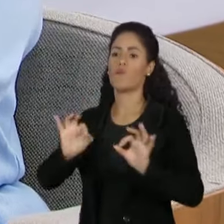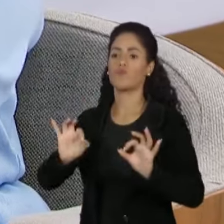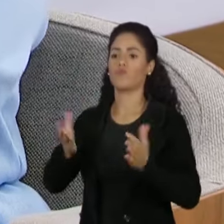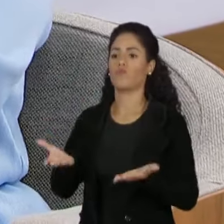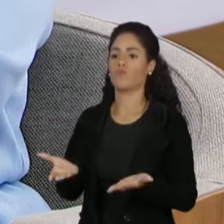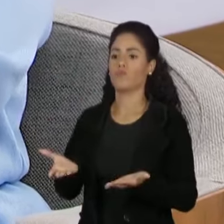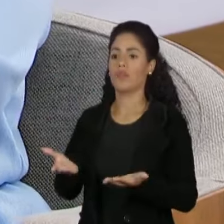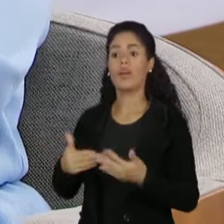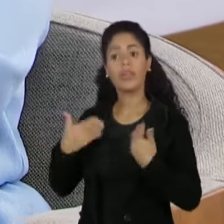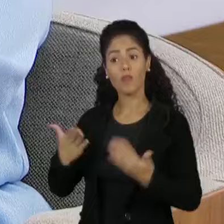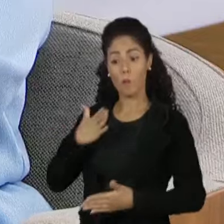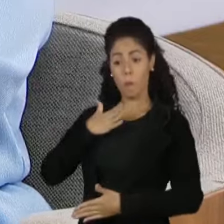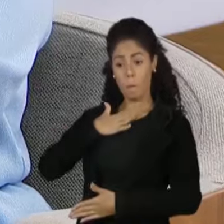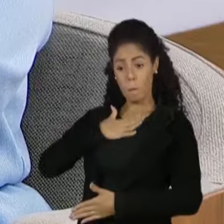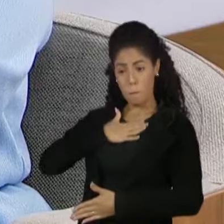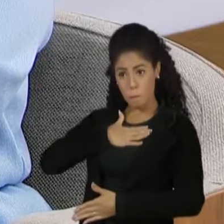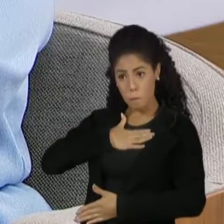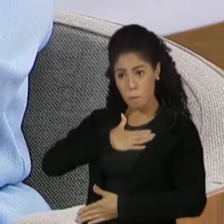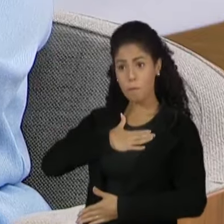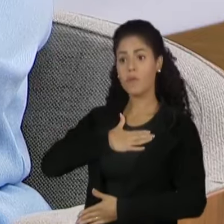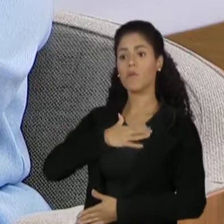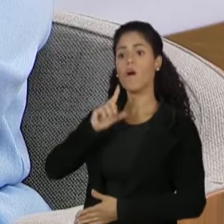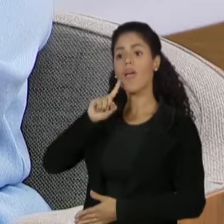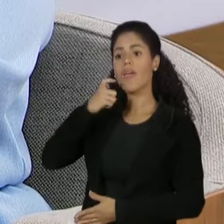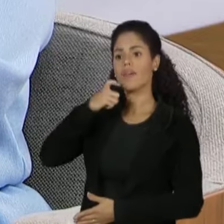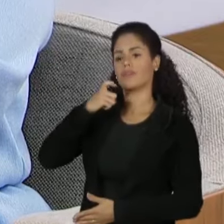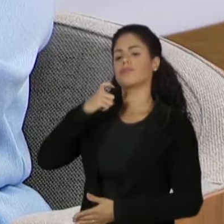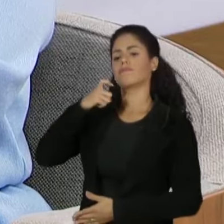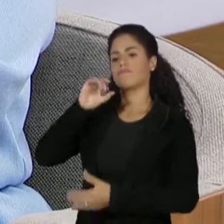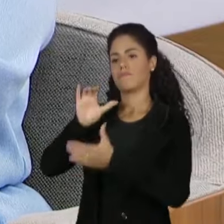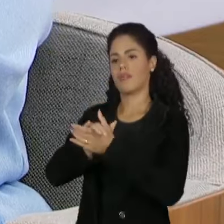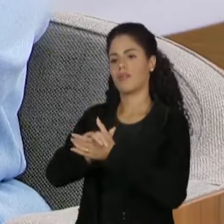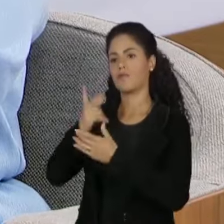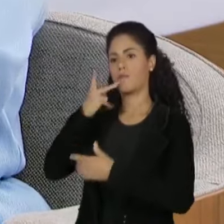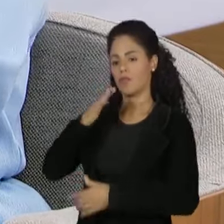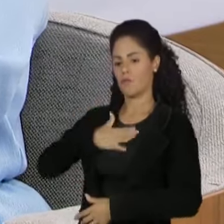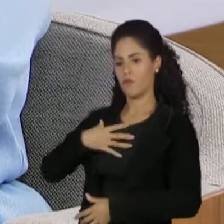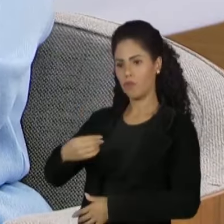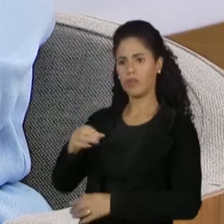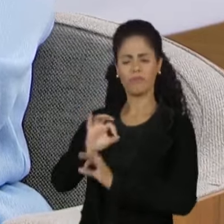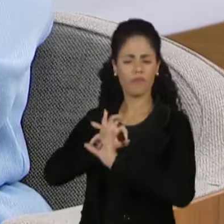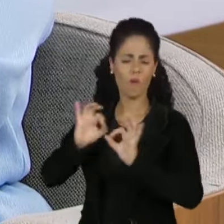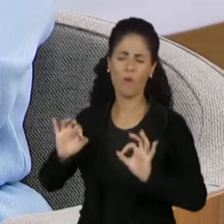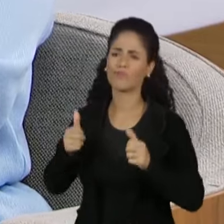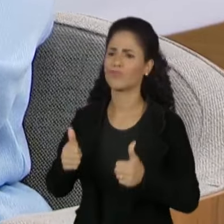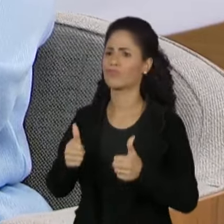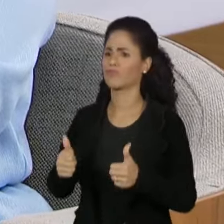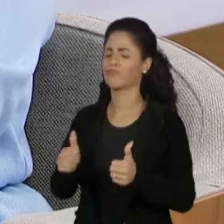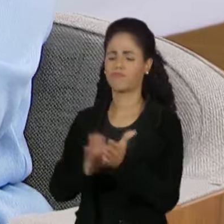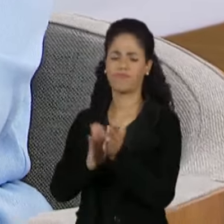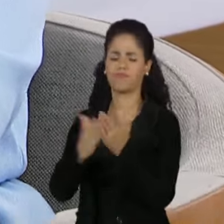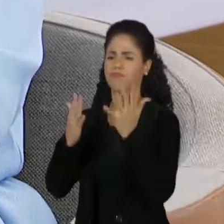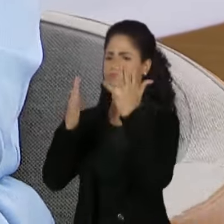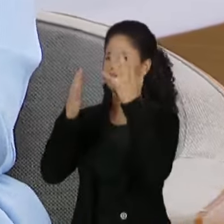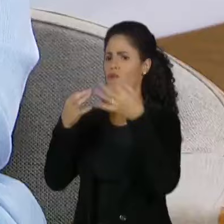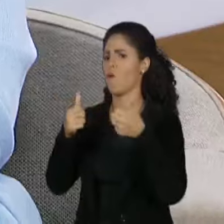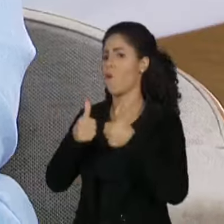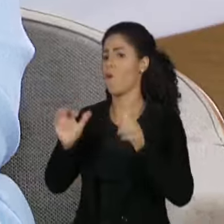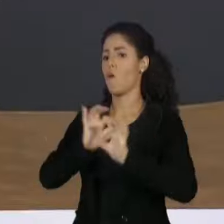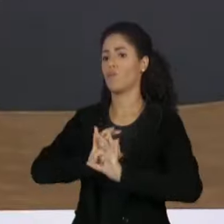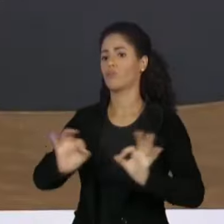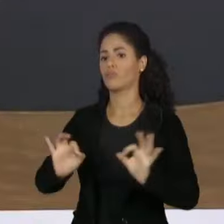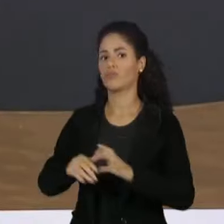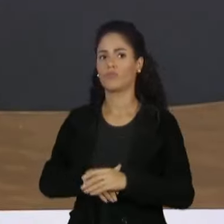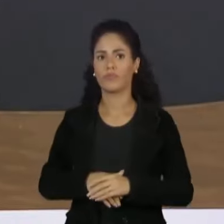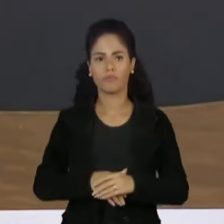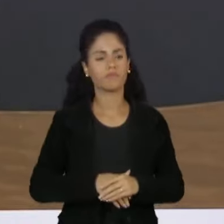Eu sei que isso não é uma realidade para todas as mulheres, ter um parceiro tão... Mas eu tive. E ex-parceiro ainda, o que é